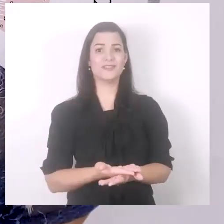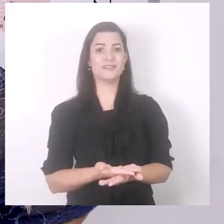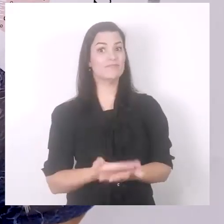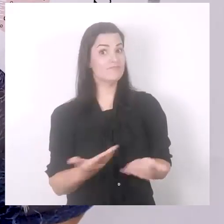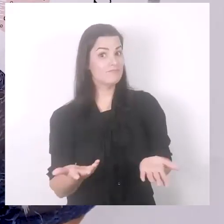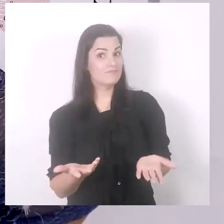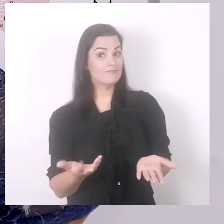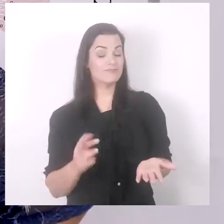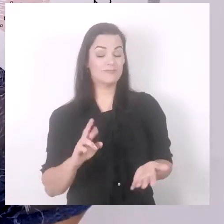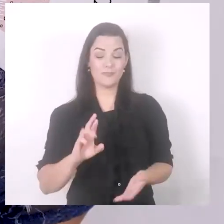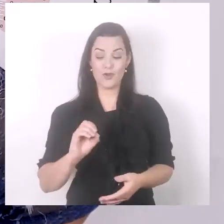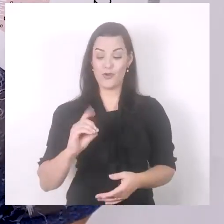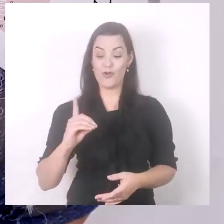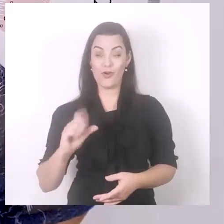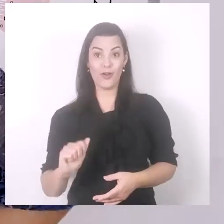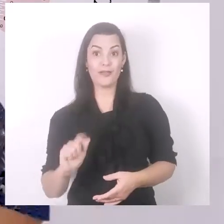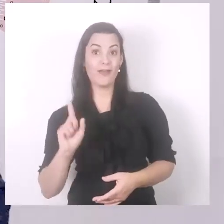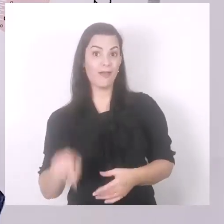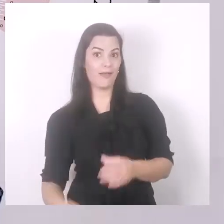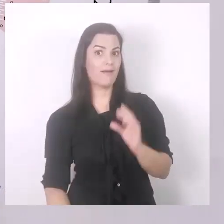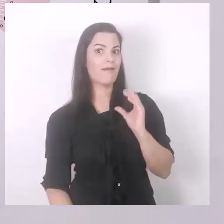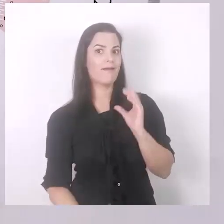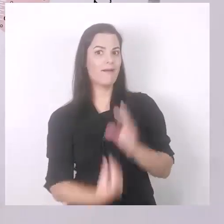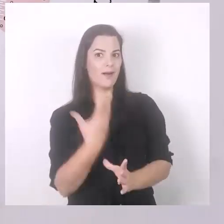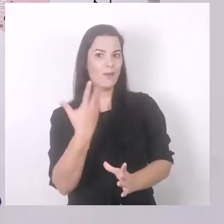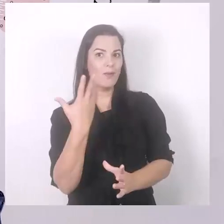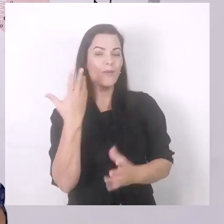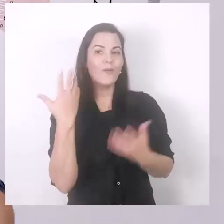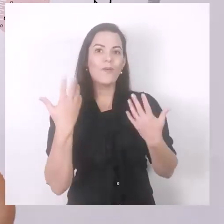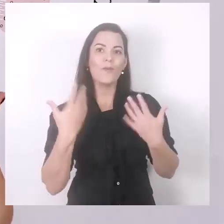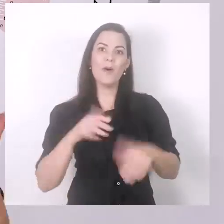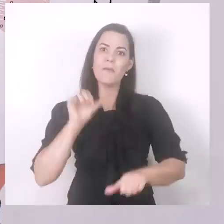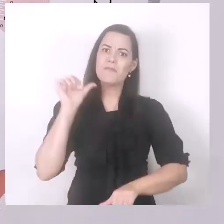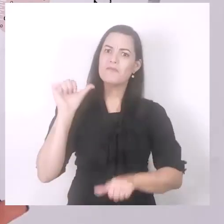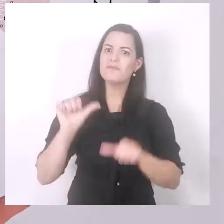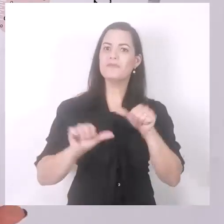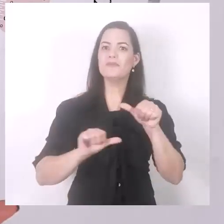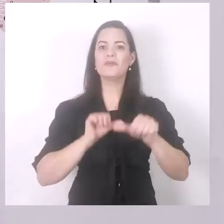a roda foi uma invenção que mudou de maneira muito